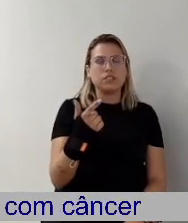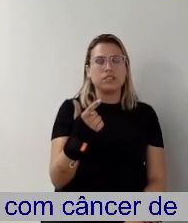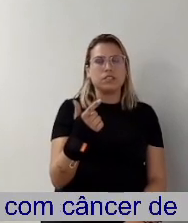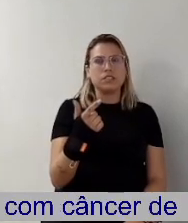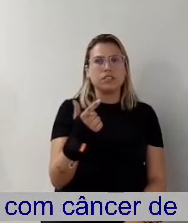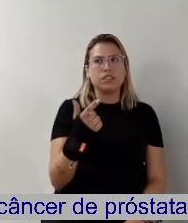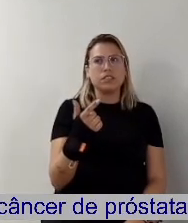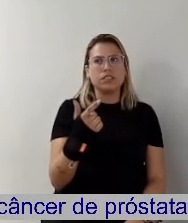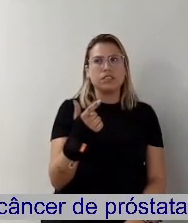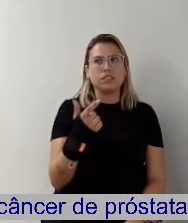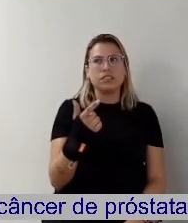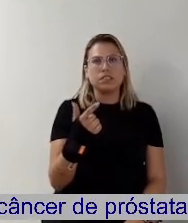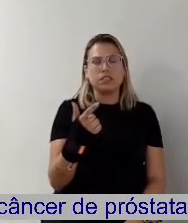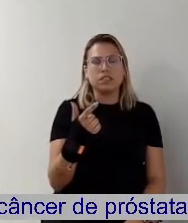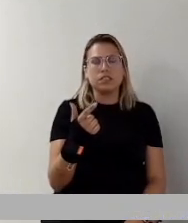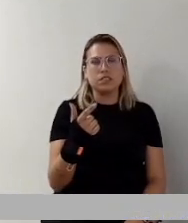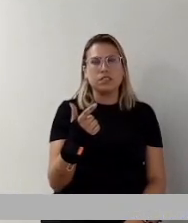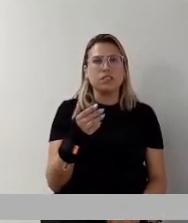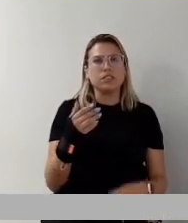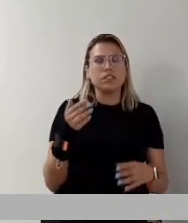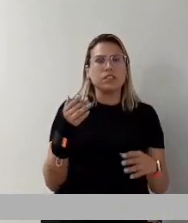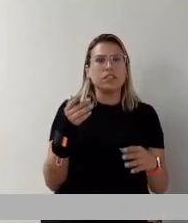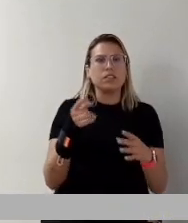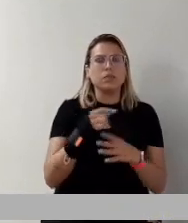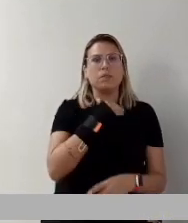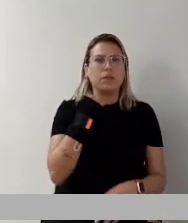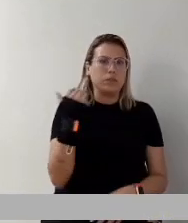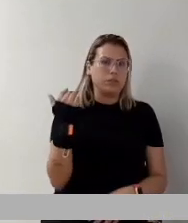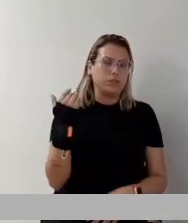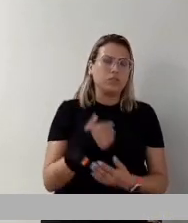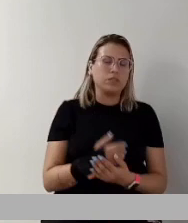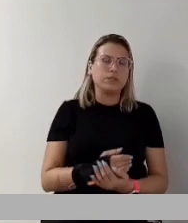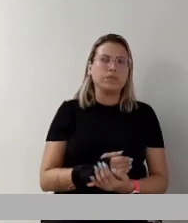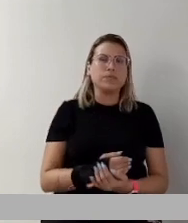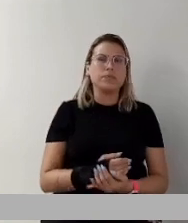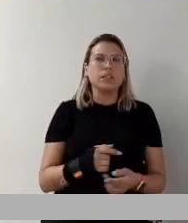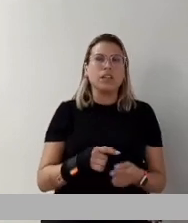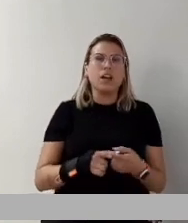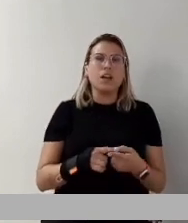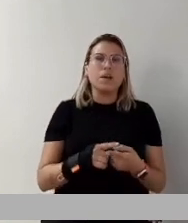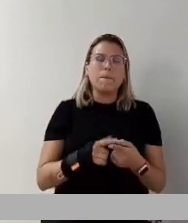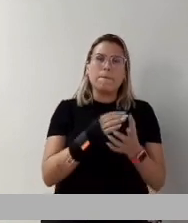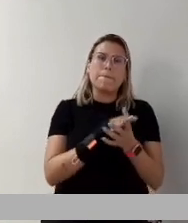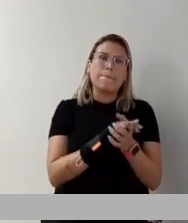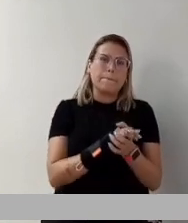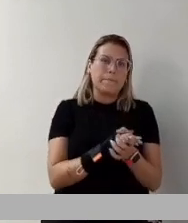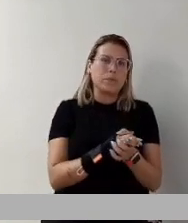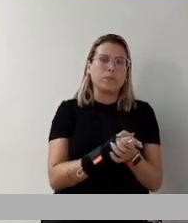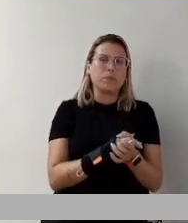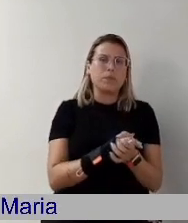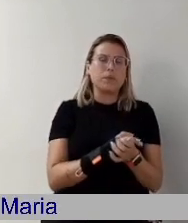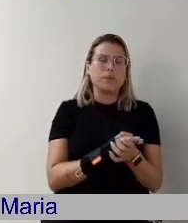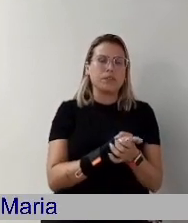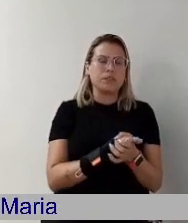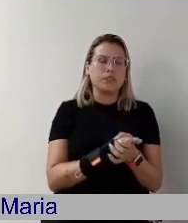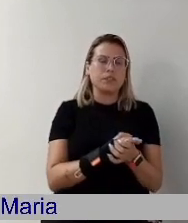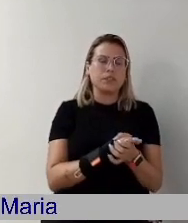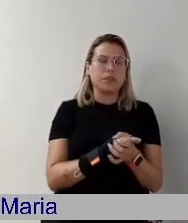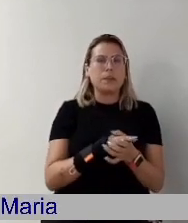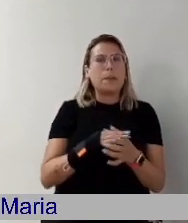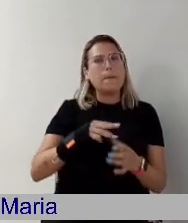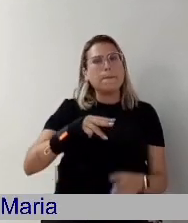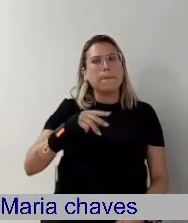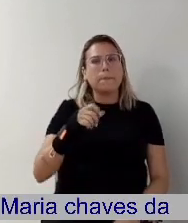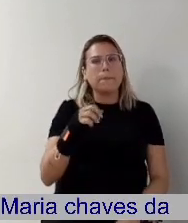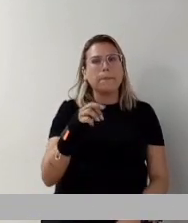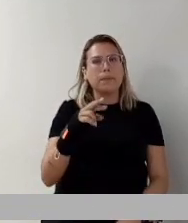próstata causa de sua morte deixou com sua esposa Maria chaves